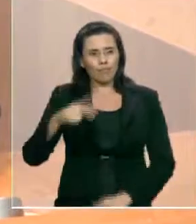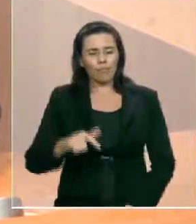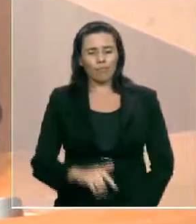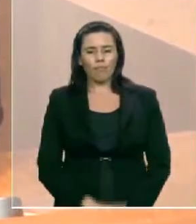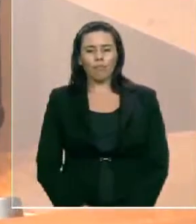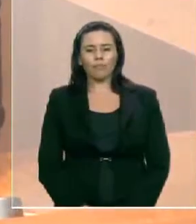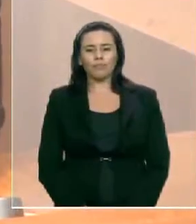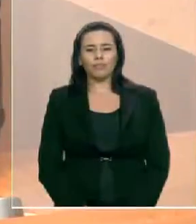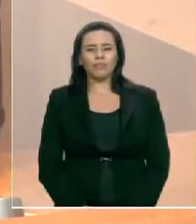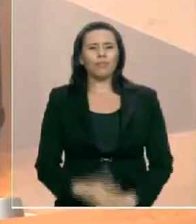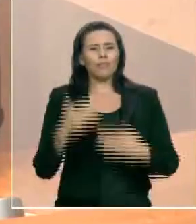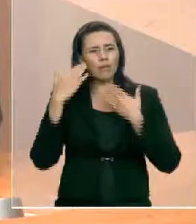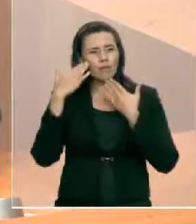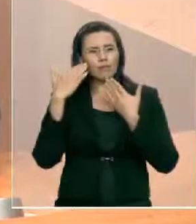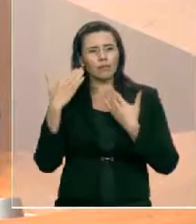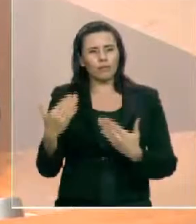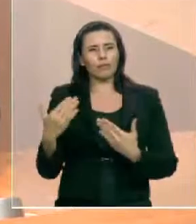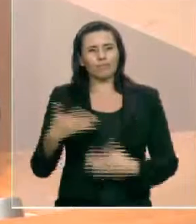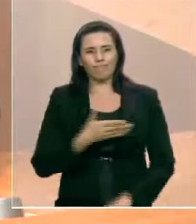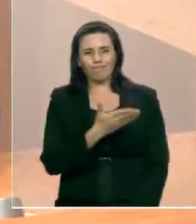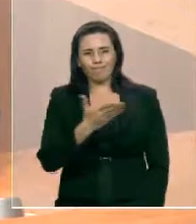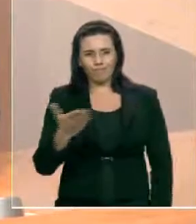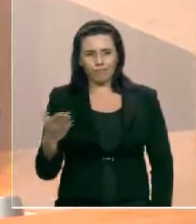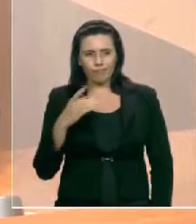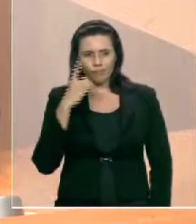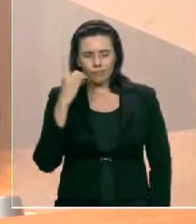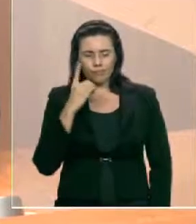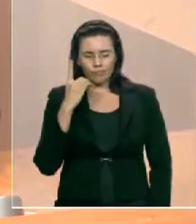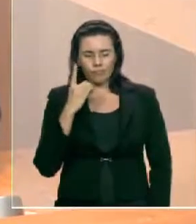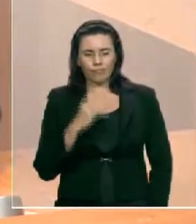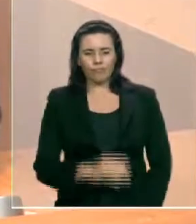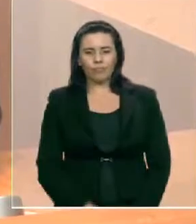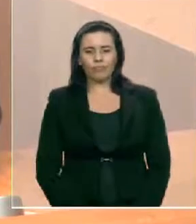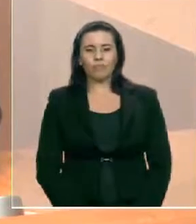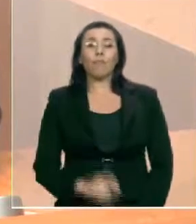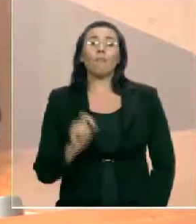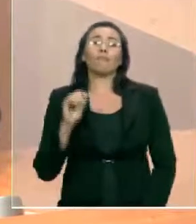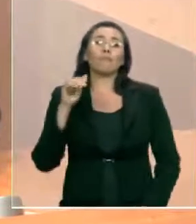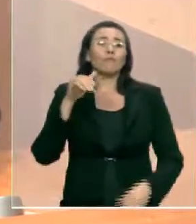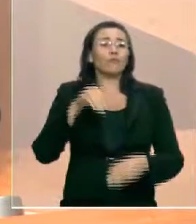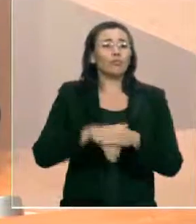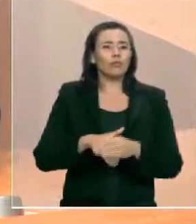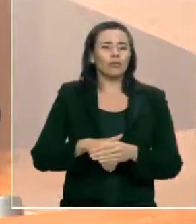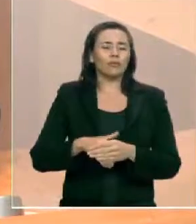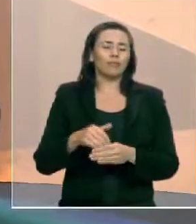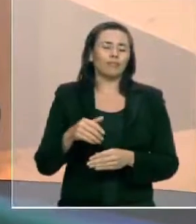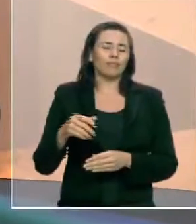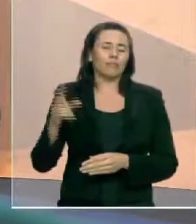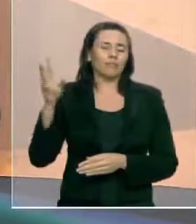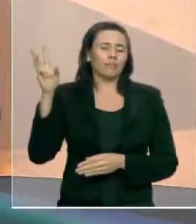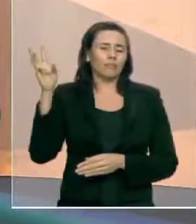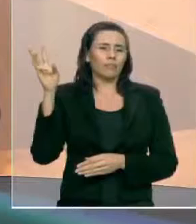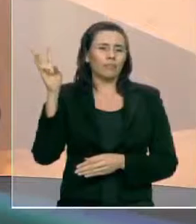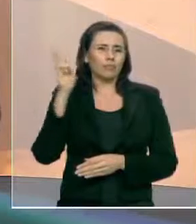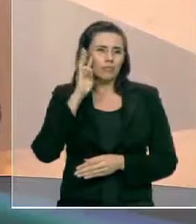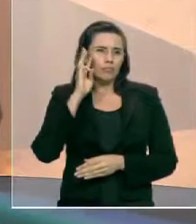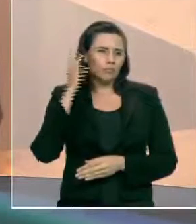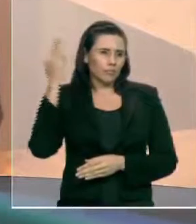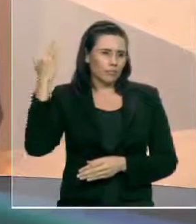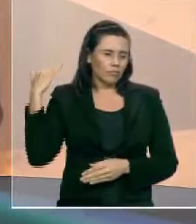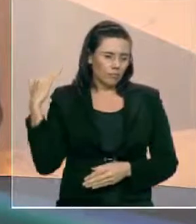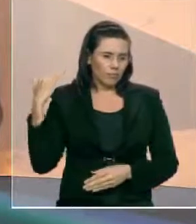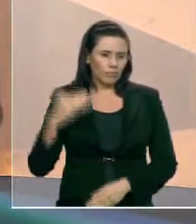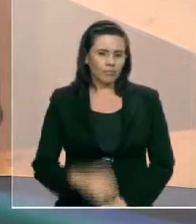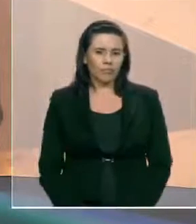agradecer aos deputados que votaram na terça-feira passada nos 4 projetos